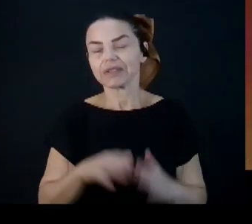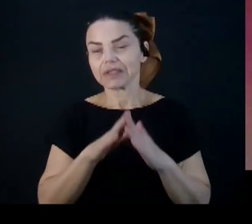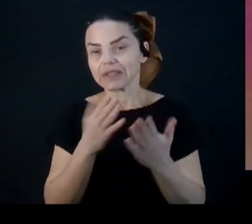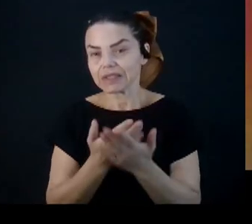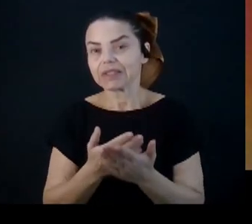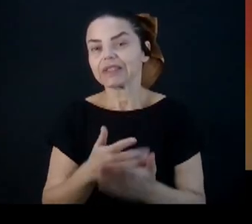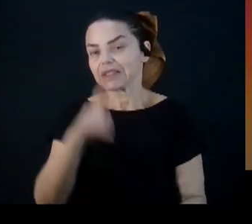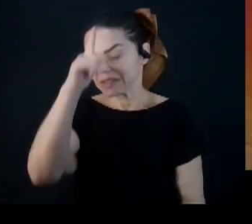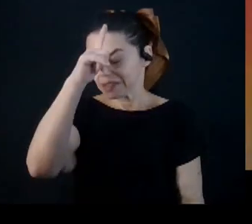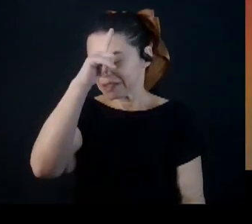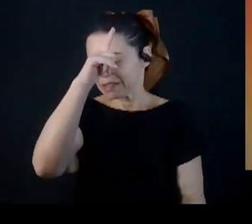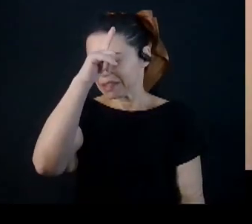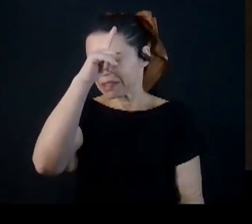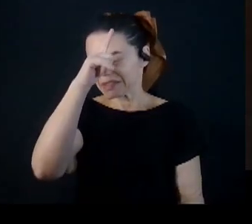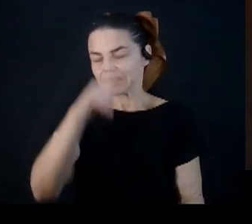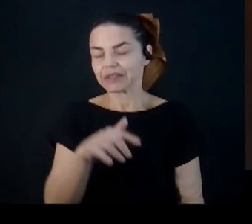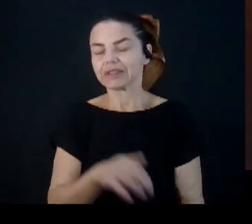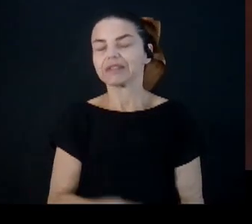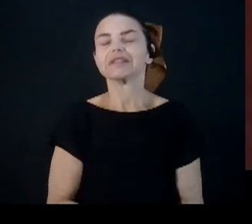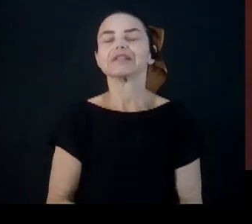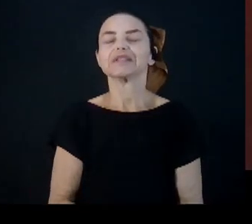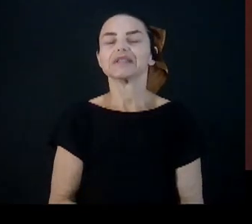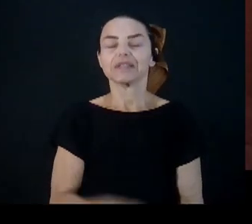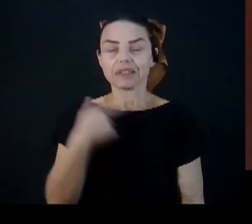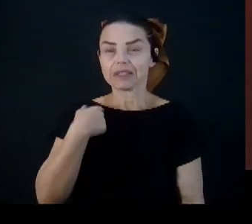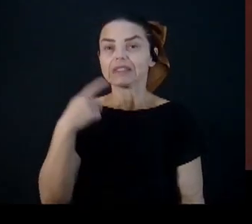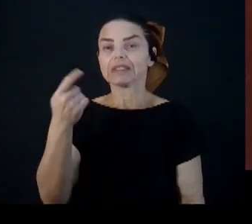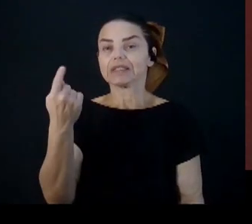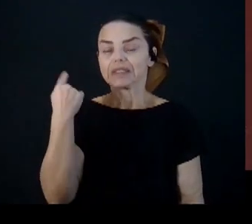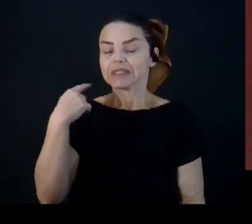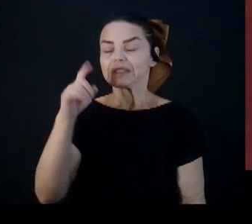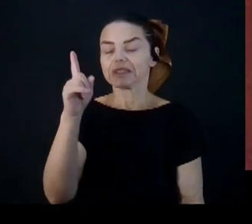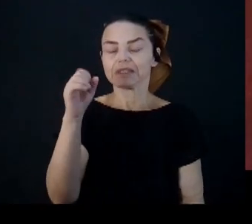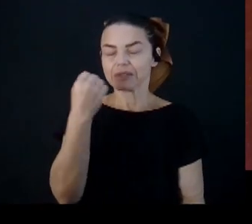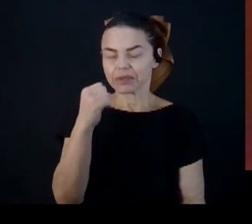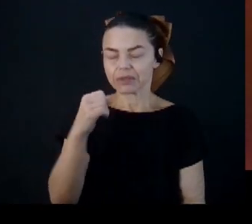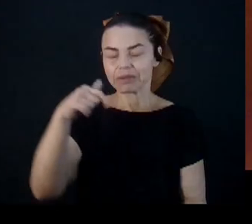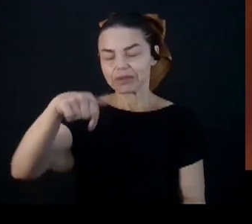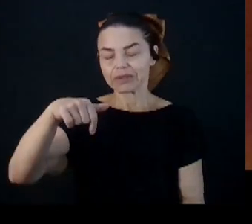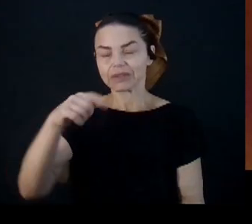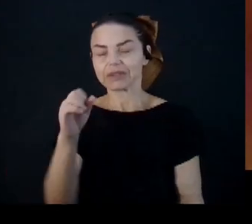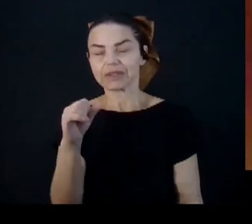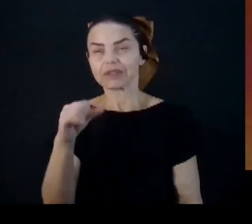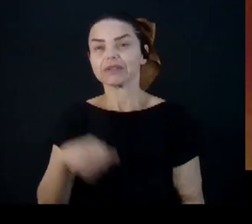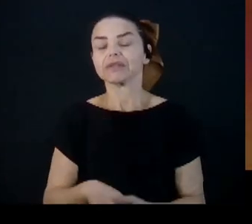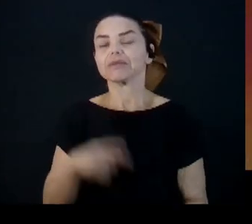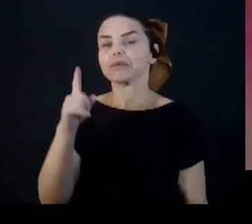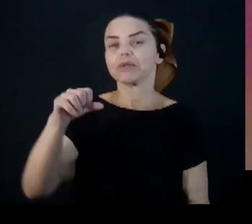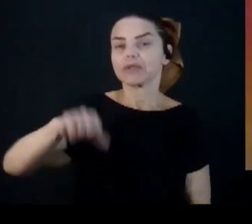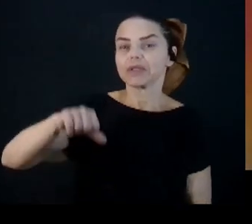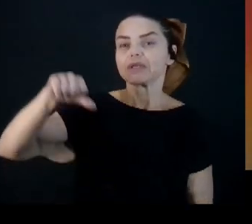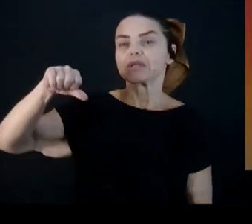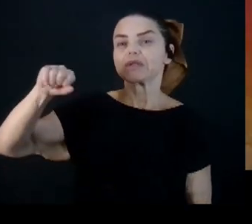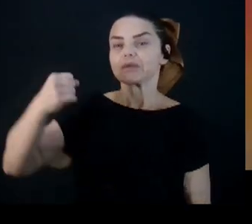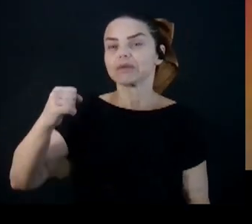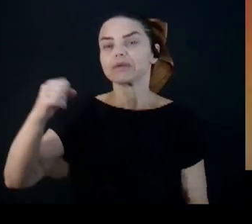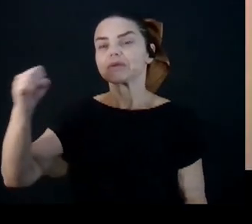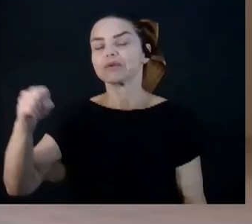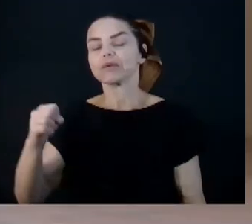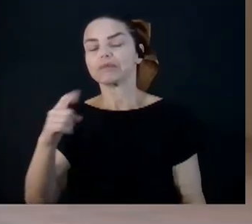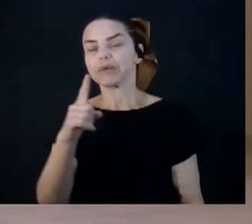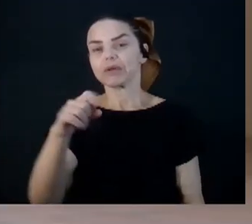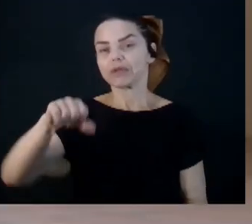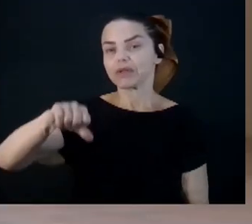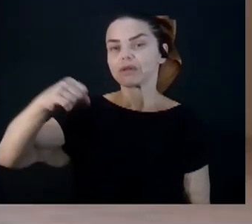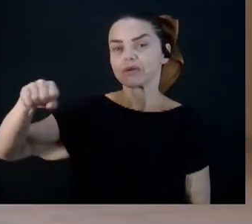Friburgo na época. Ela funcionou desde lá de 1879 até 1998 ininterruptamente. Mas aí